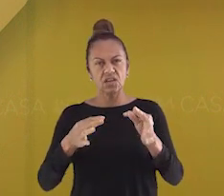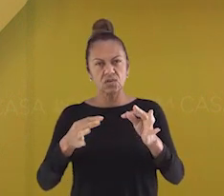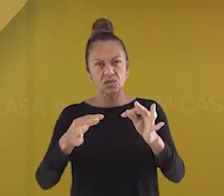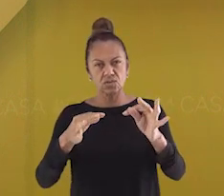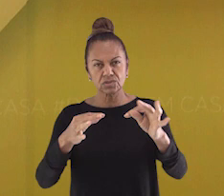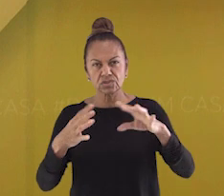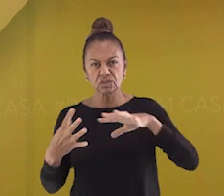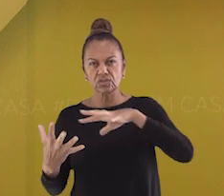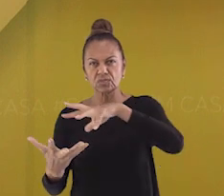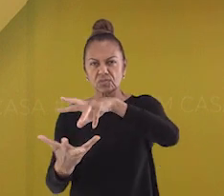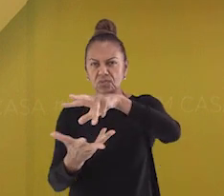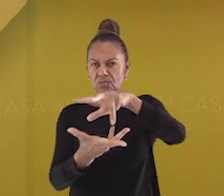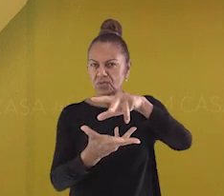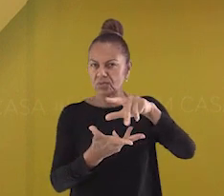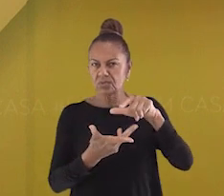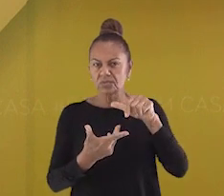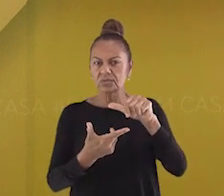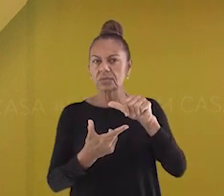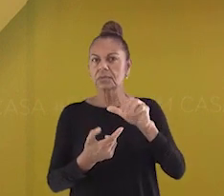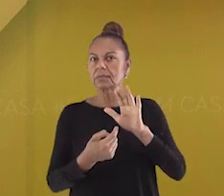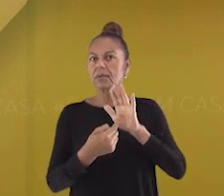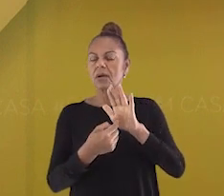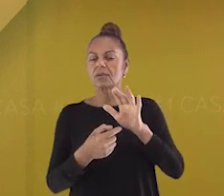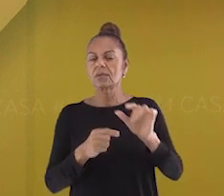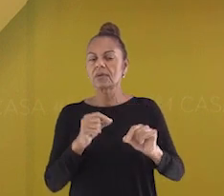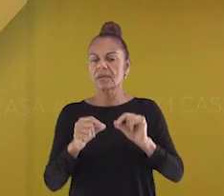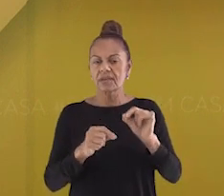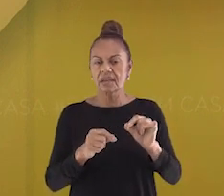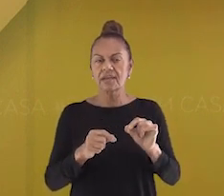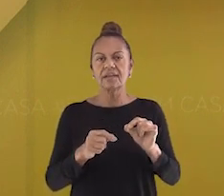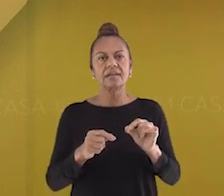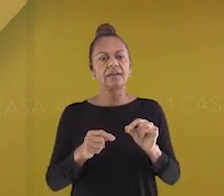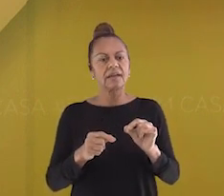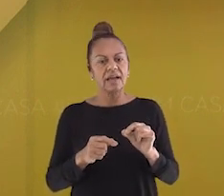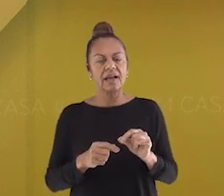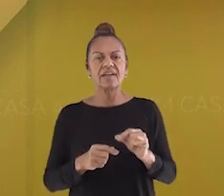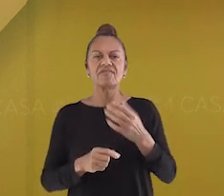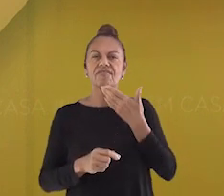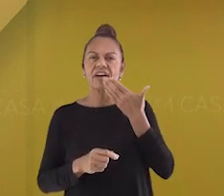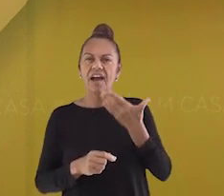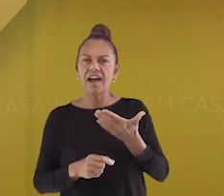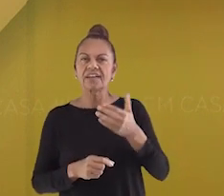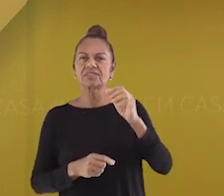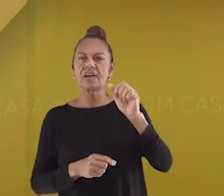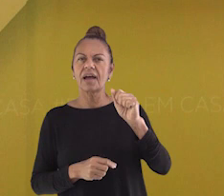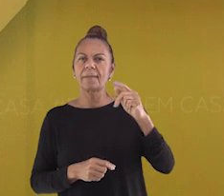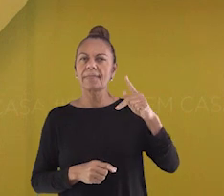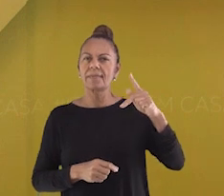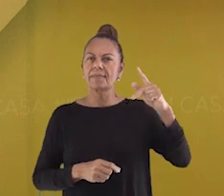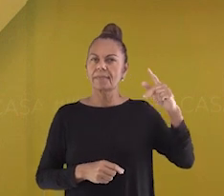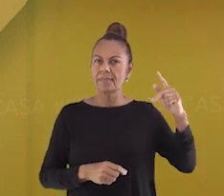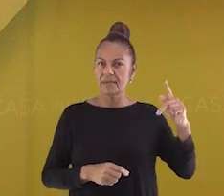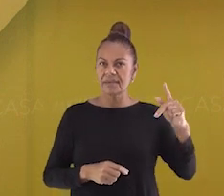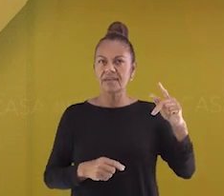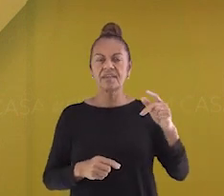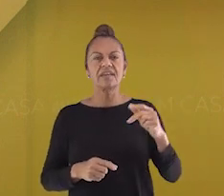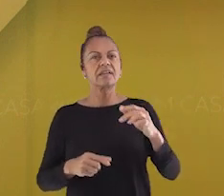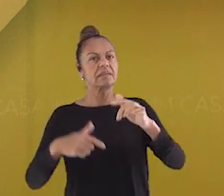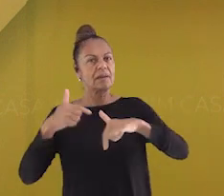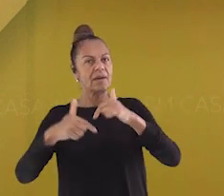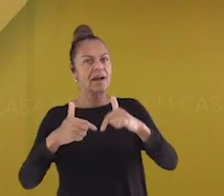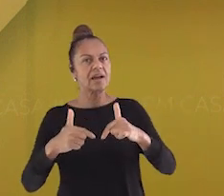mundo corporativo, apesar de oferecer facilidade para o trabalhador, trouxe